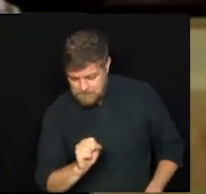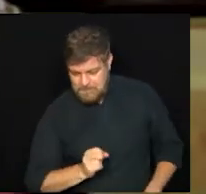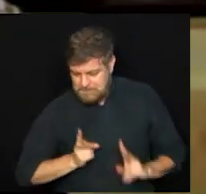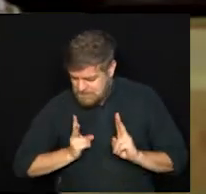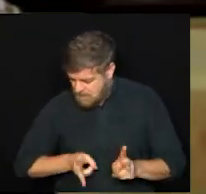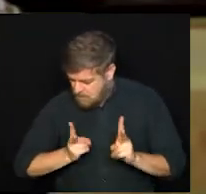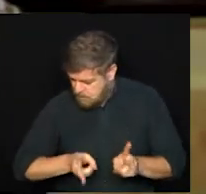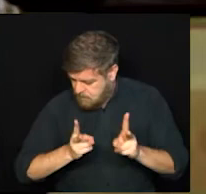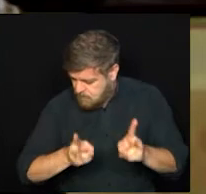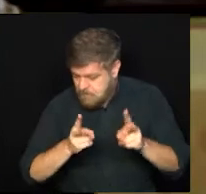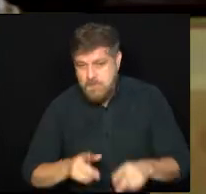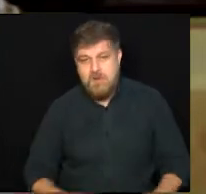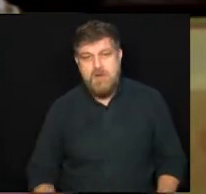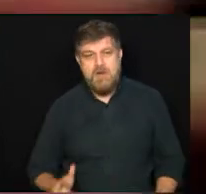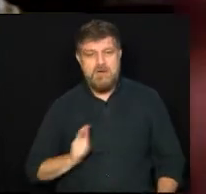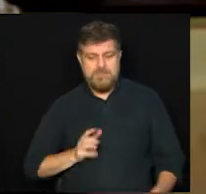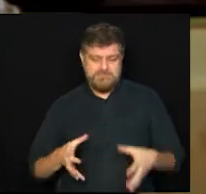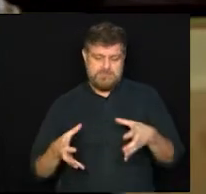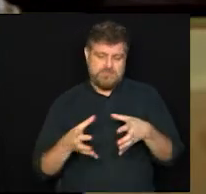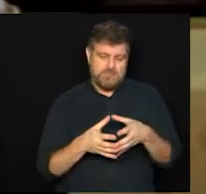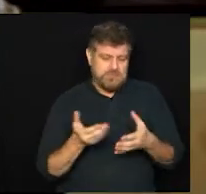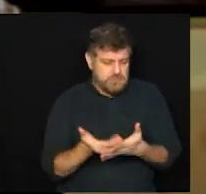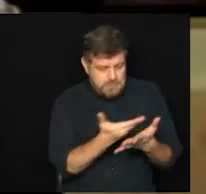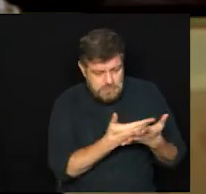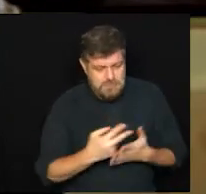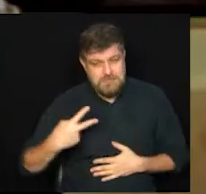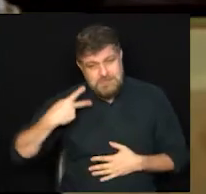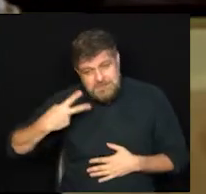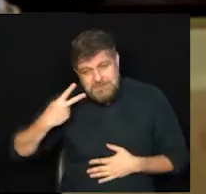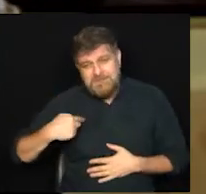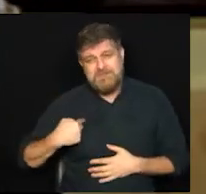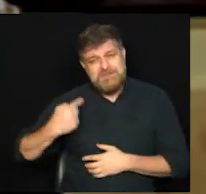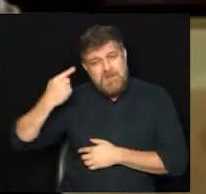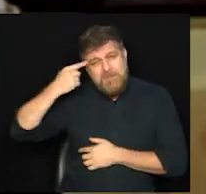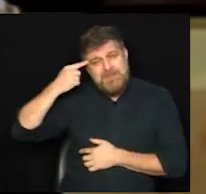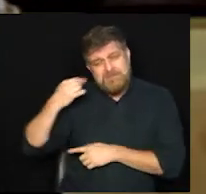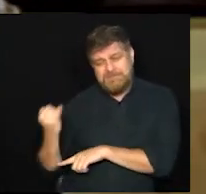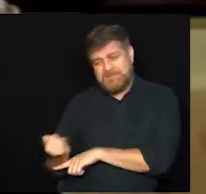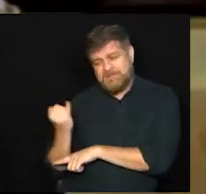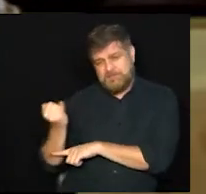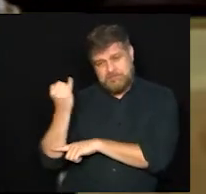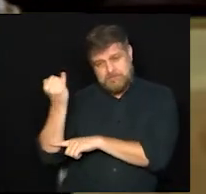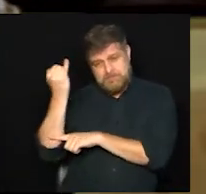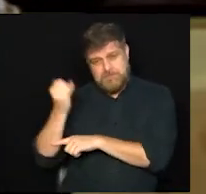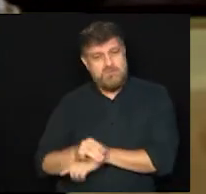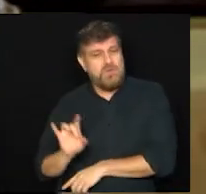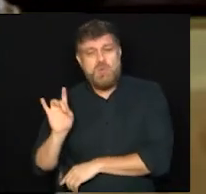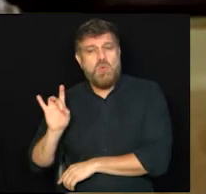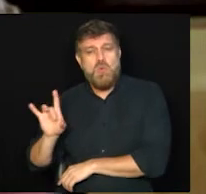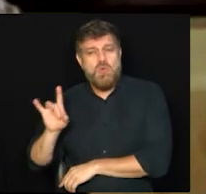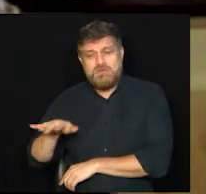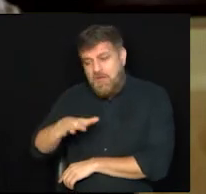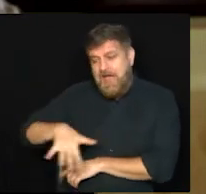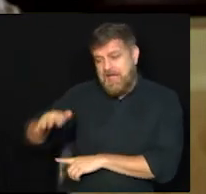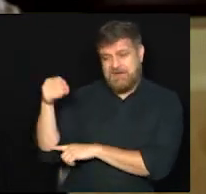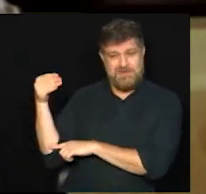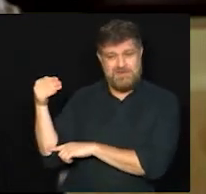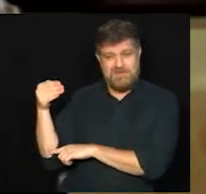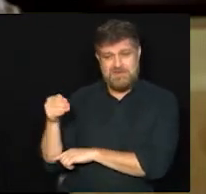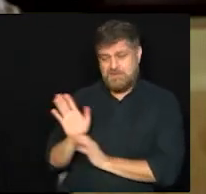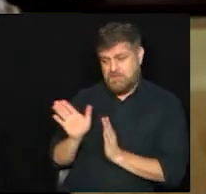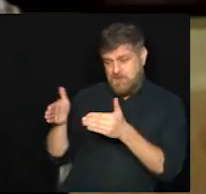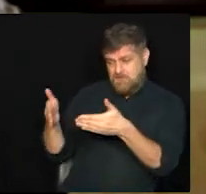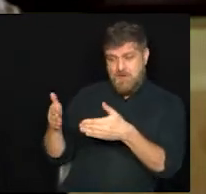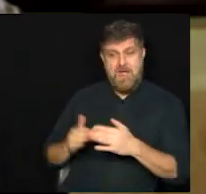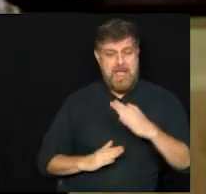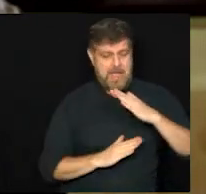continuar, seja nesta comissão ou em outras comissões, mas eu penso que isso é muito importante. Claro, não envolve só um setor, não envolve só a Câmara